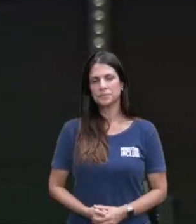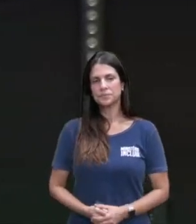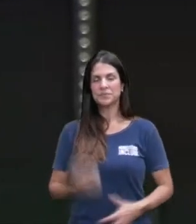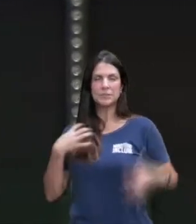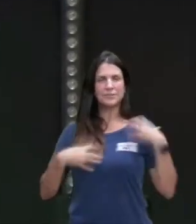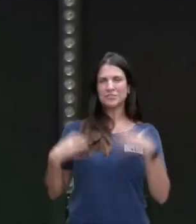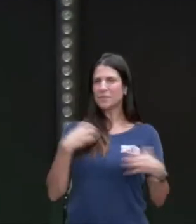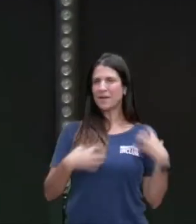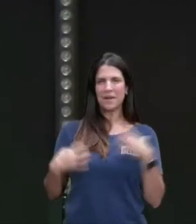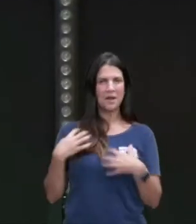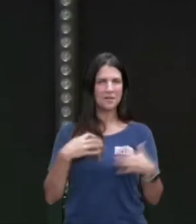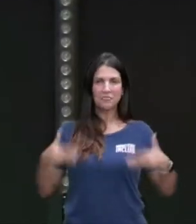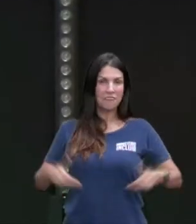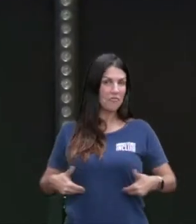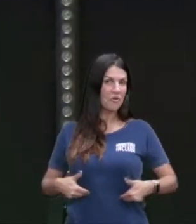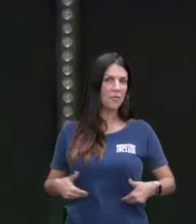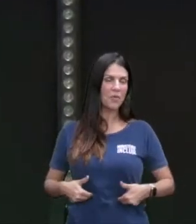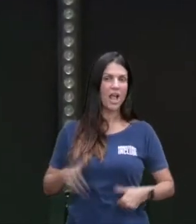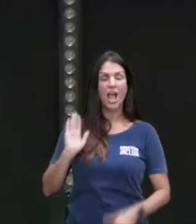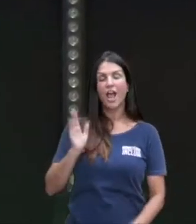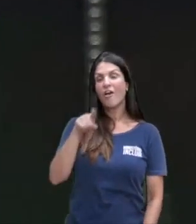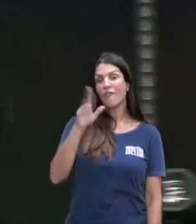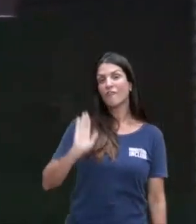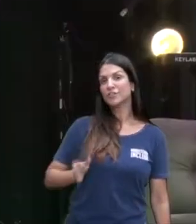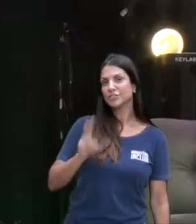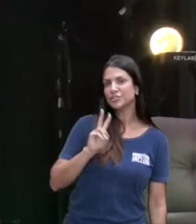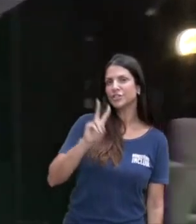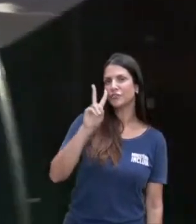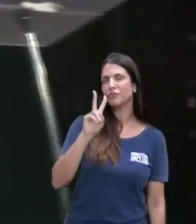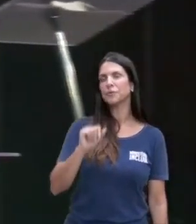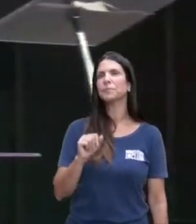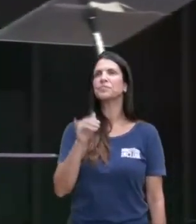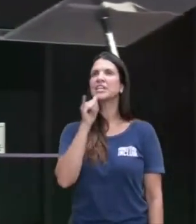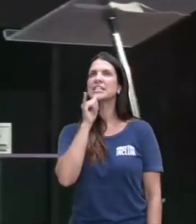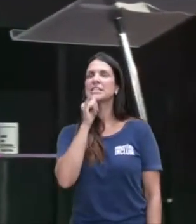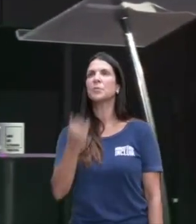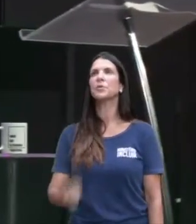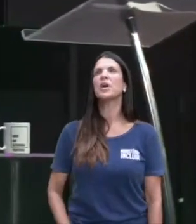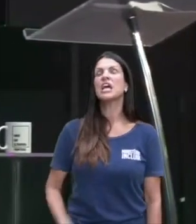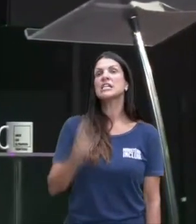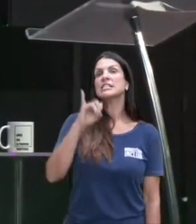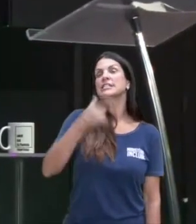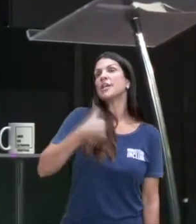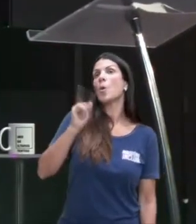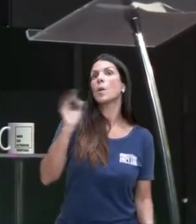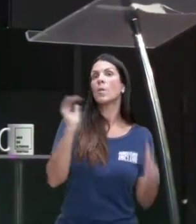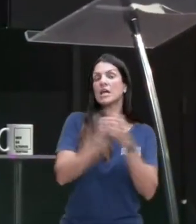E aí se você já viu gente fala assim se eu não casar ter um ano que vem vai ter um filho